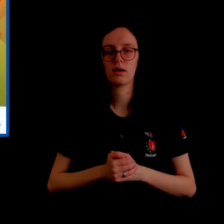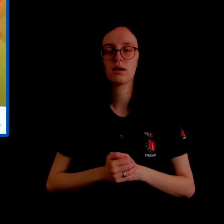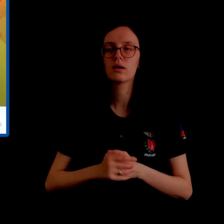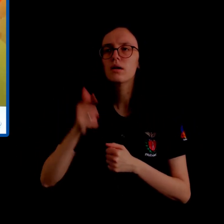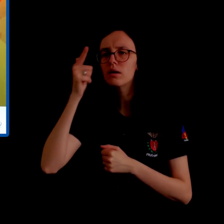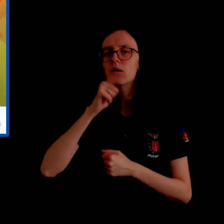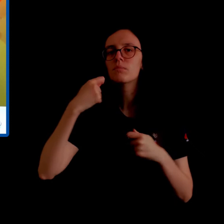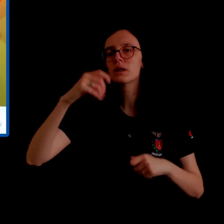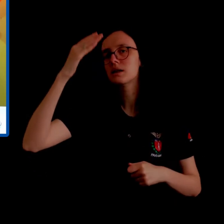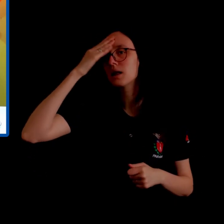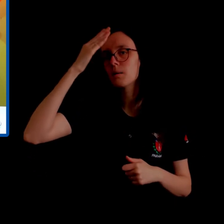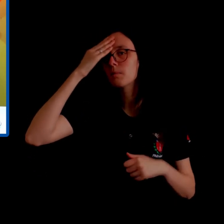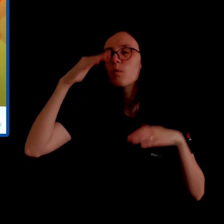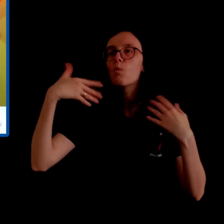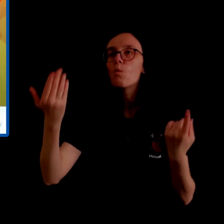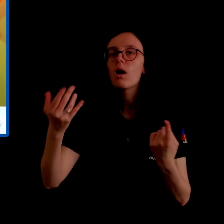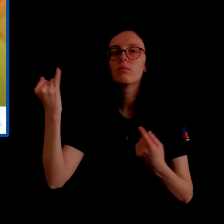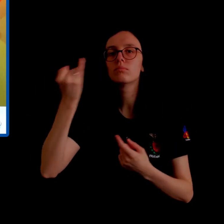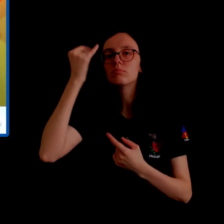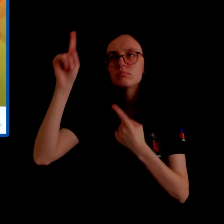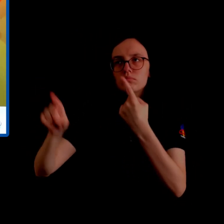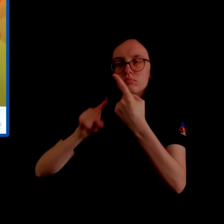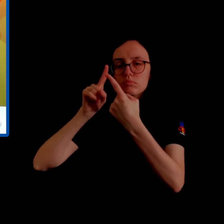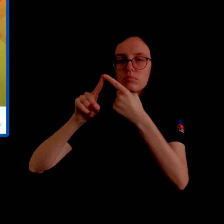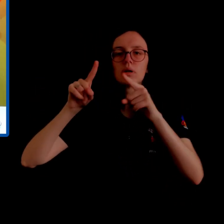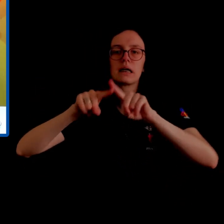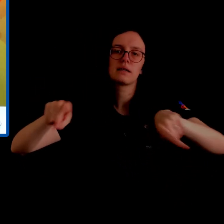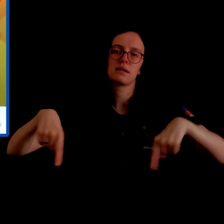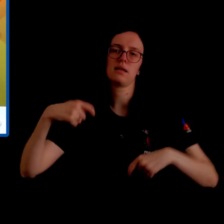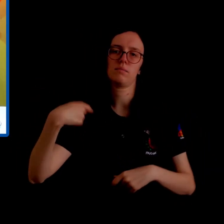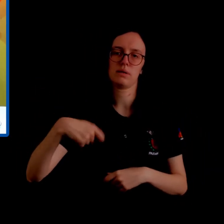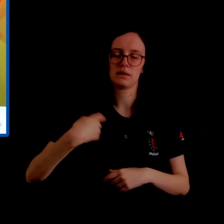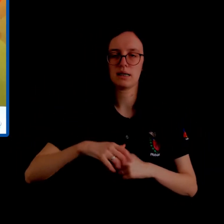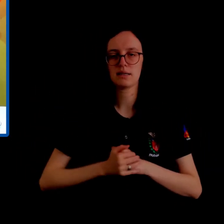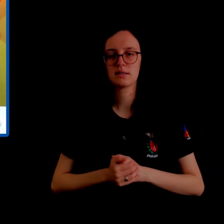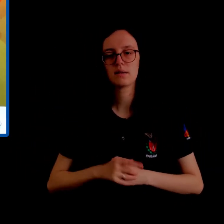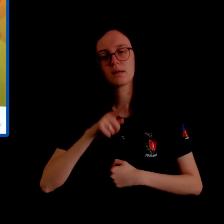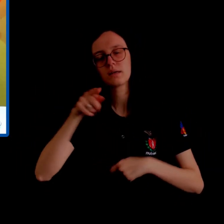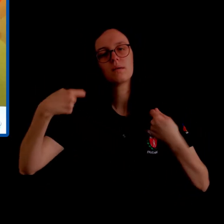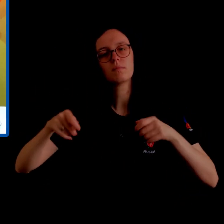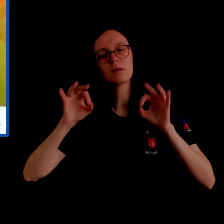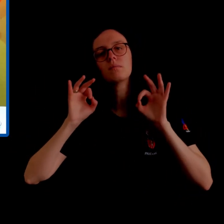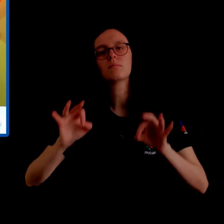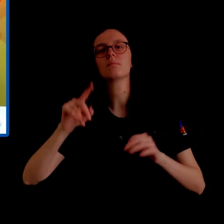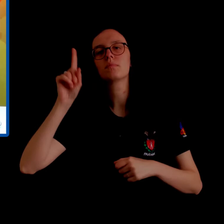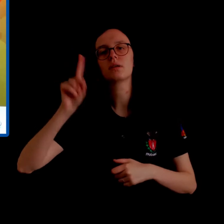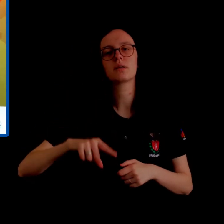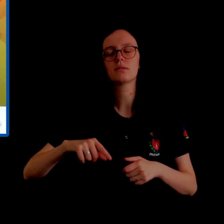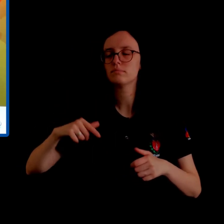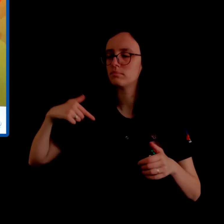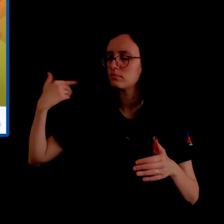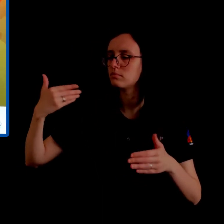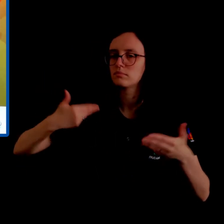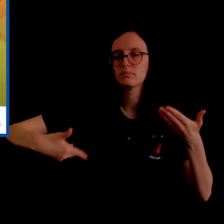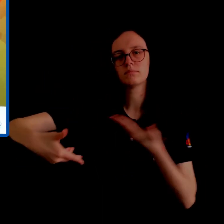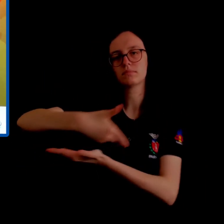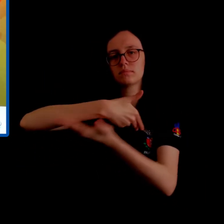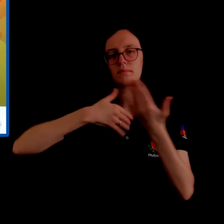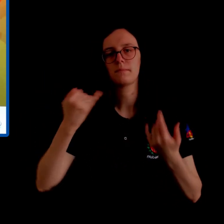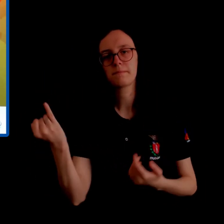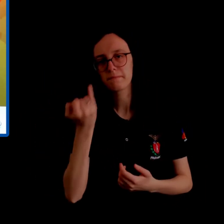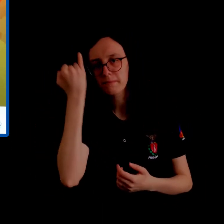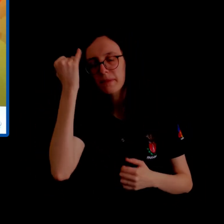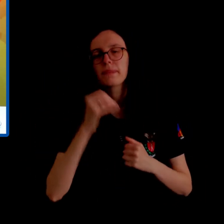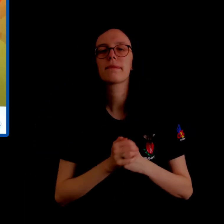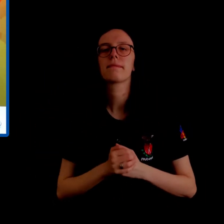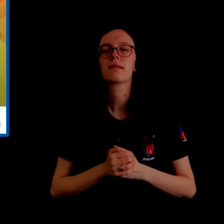saber qual é a intencionalidade dessas salas, que é onde vocês precisam fazer toda a mediação da ação